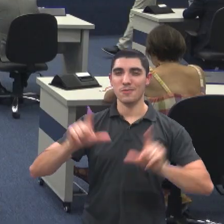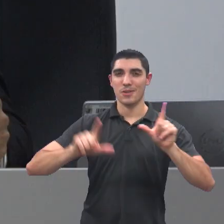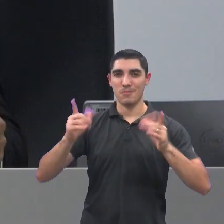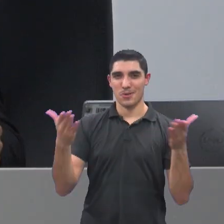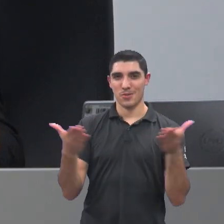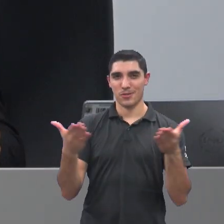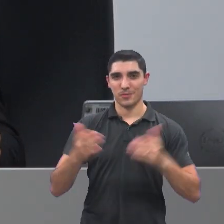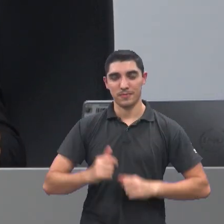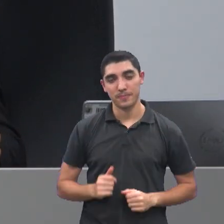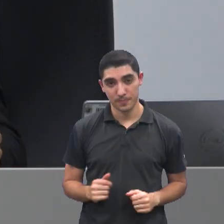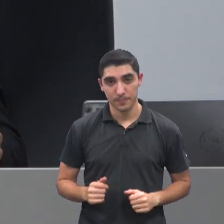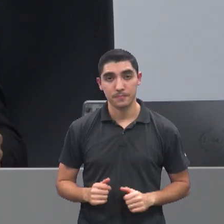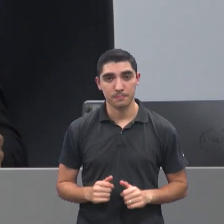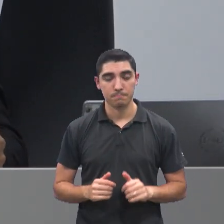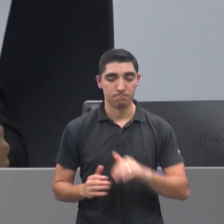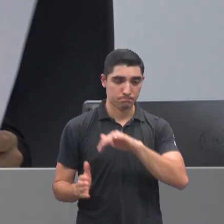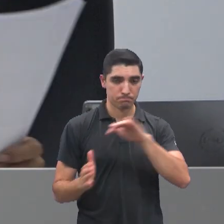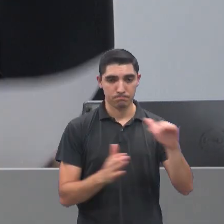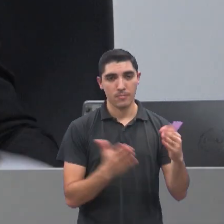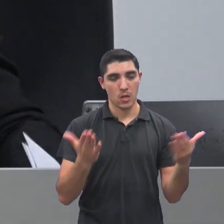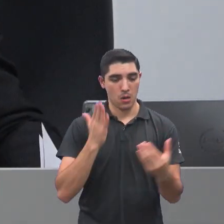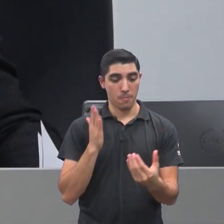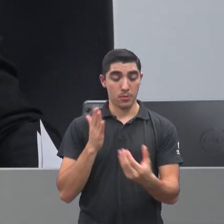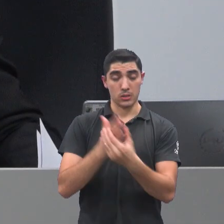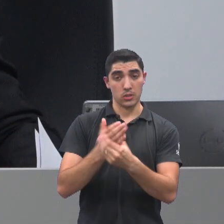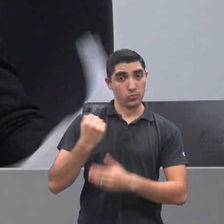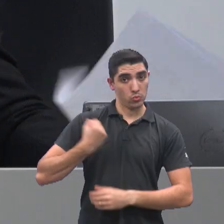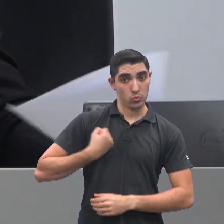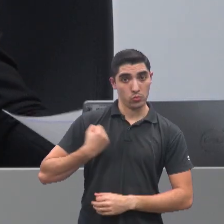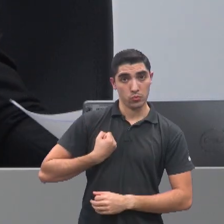Em discussão, o processo.